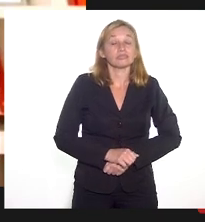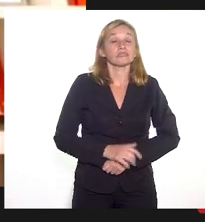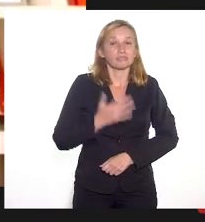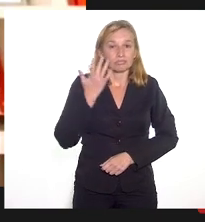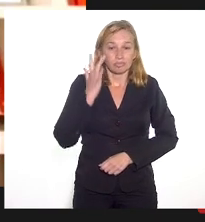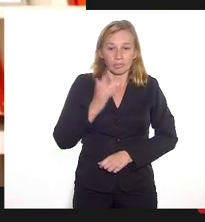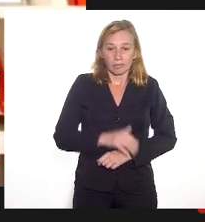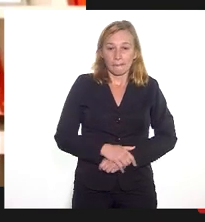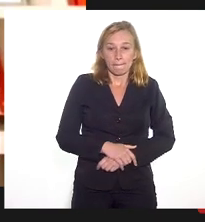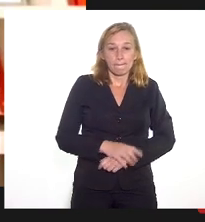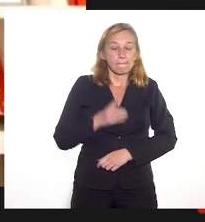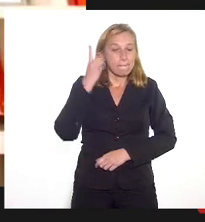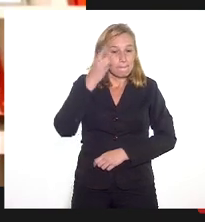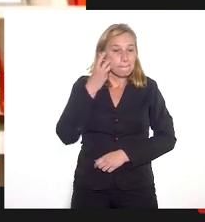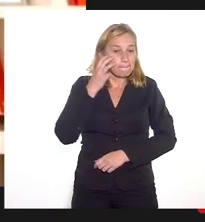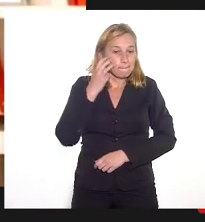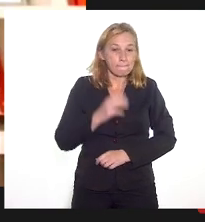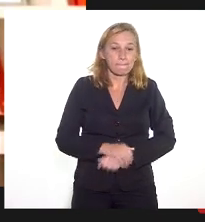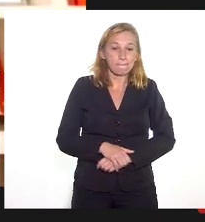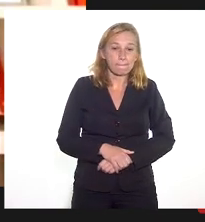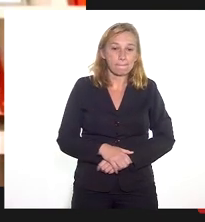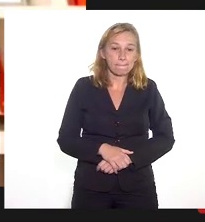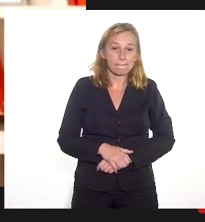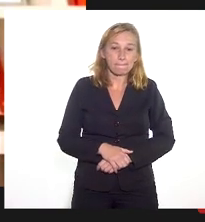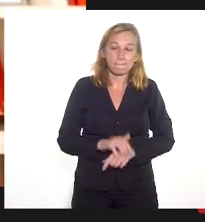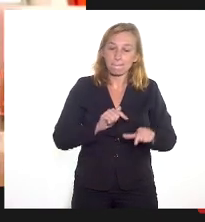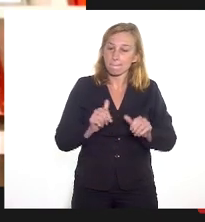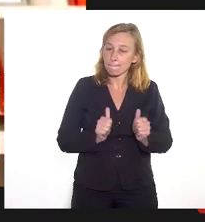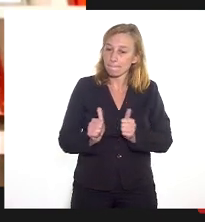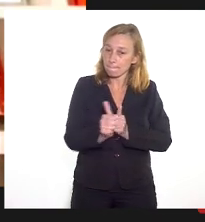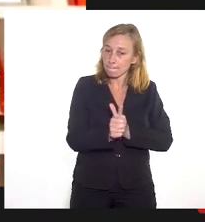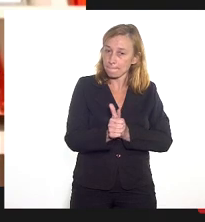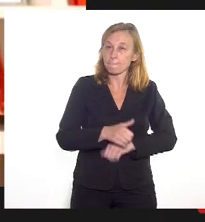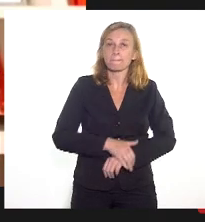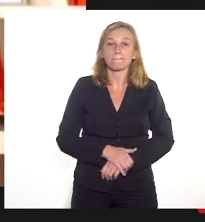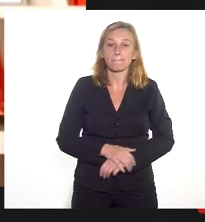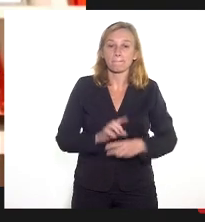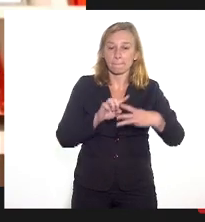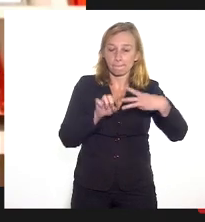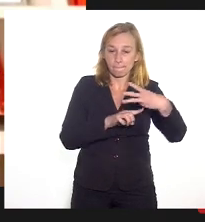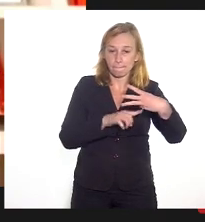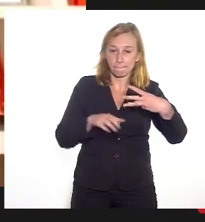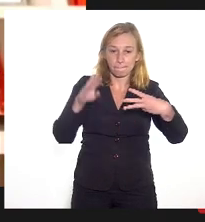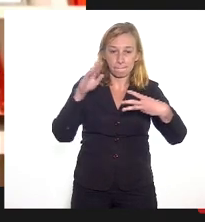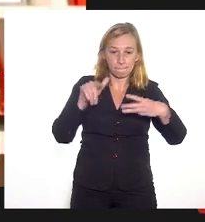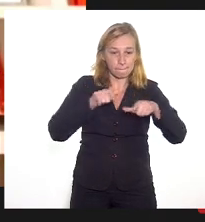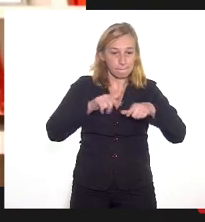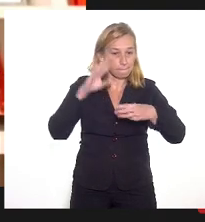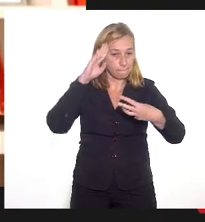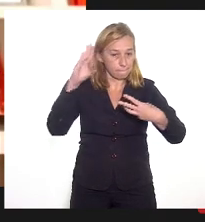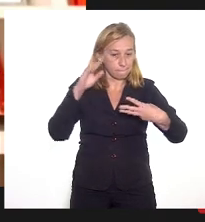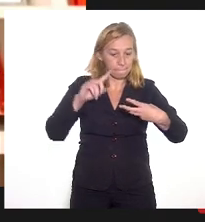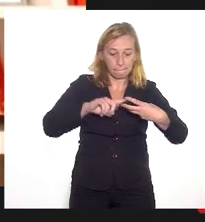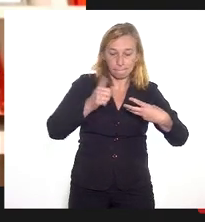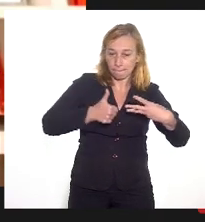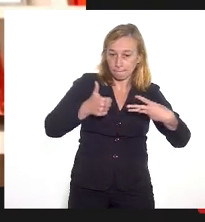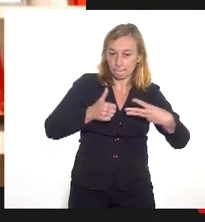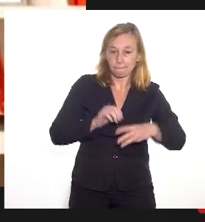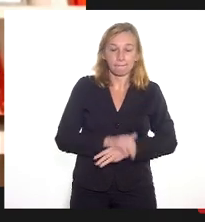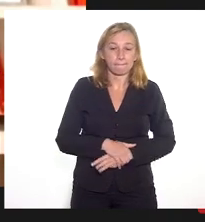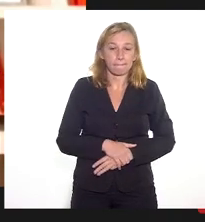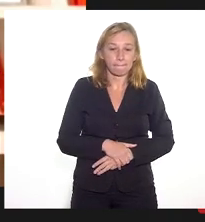acho, Valdec, que essa tarefa da frente, essa frente, ela tem 3 tarefas principais, né? Por um lado,